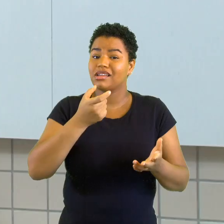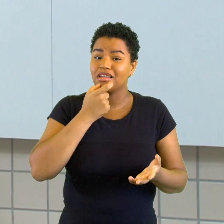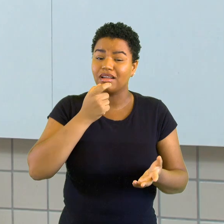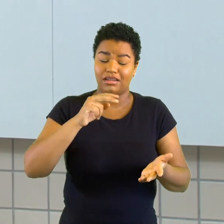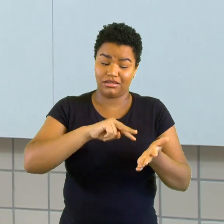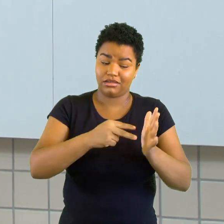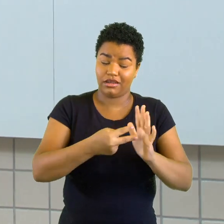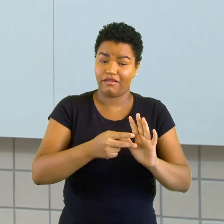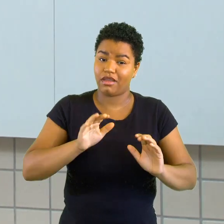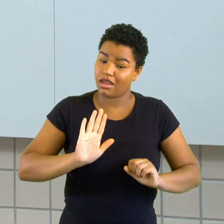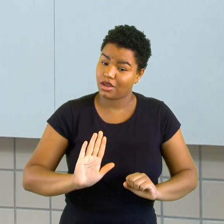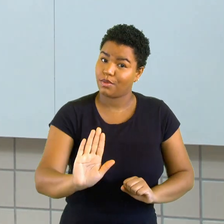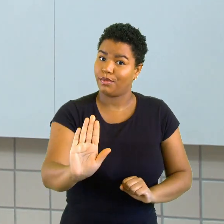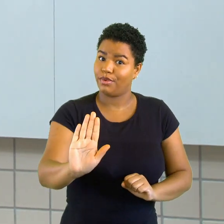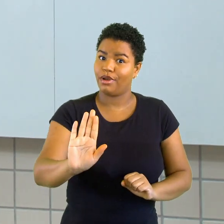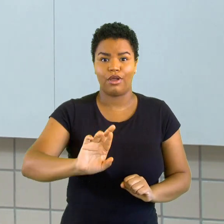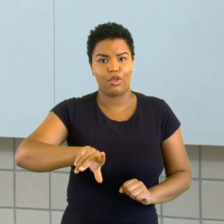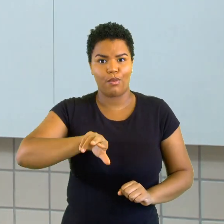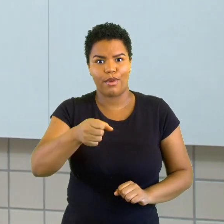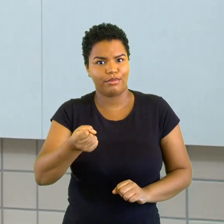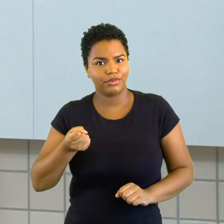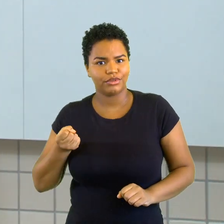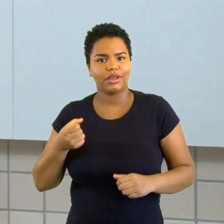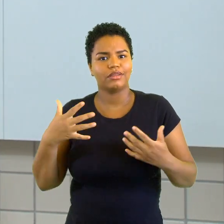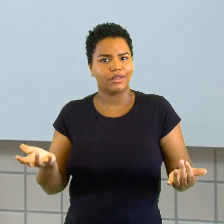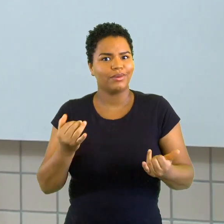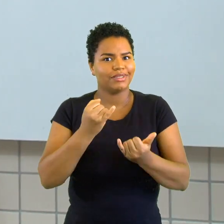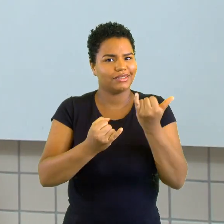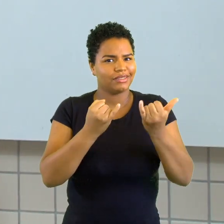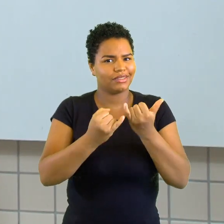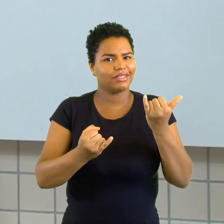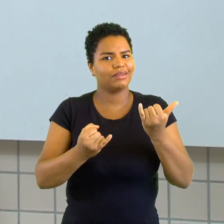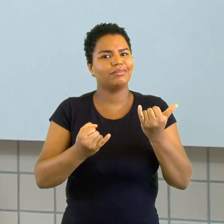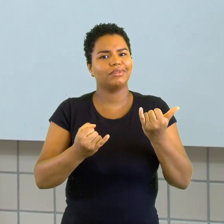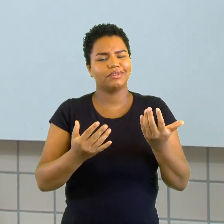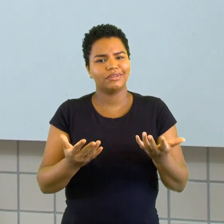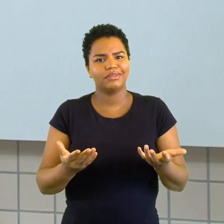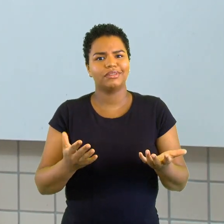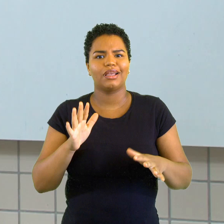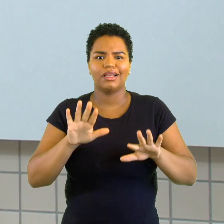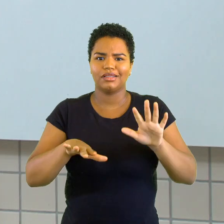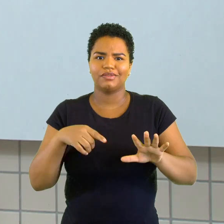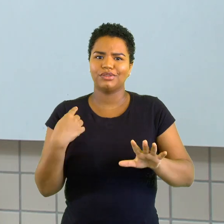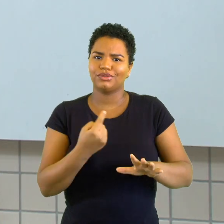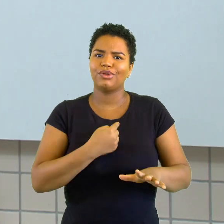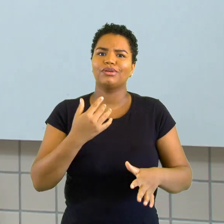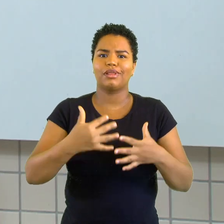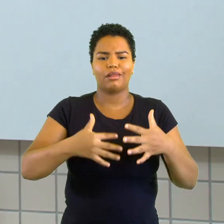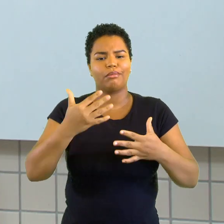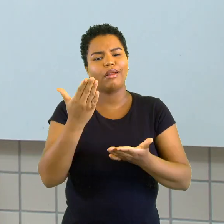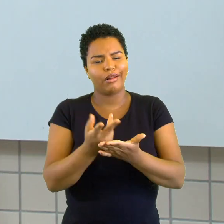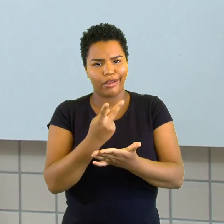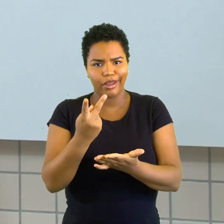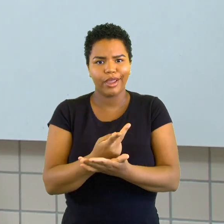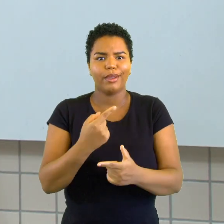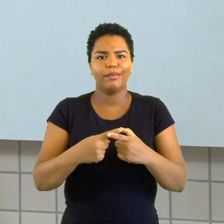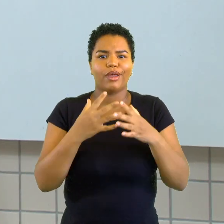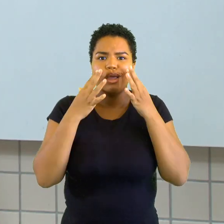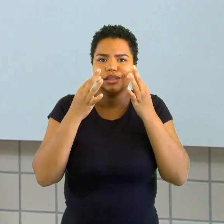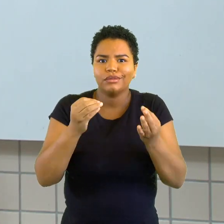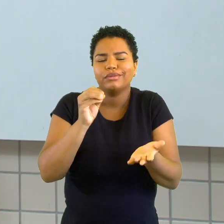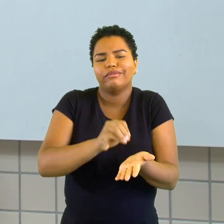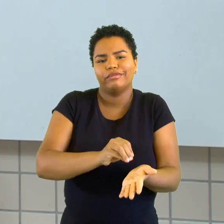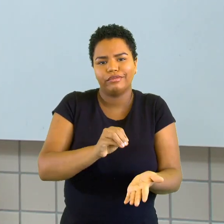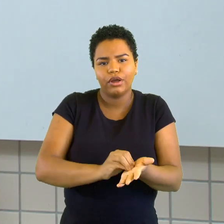puxar. Então, esse tipo de semelhança muitas vezes nos leva ao erro, né, por falta de atenção ou